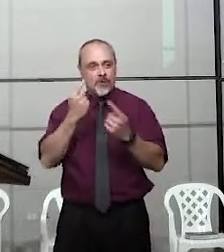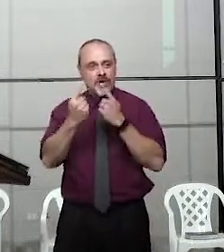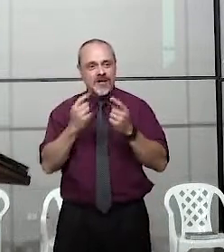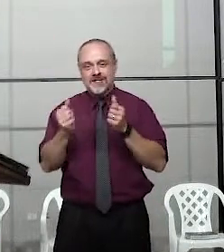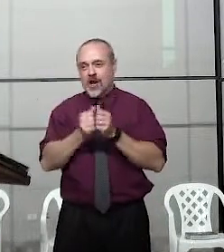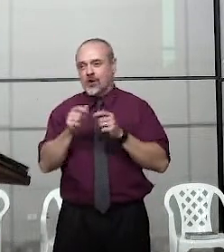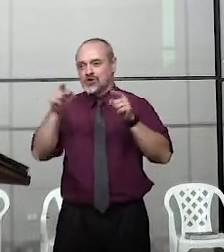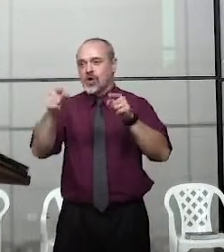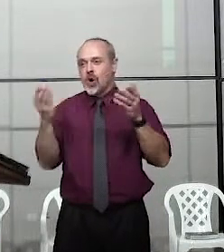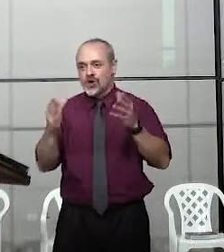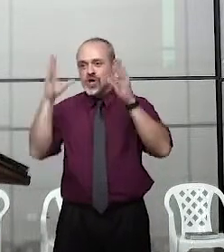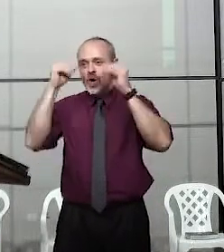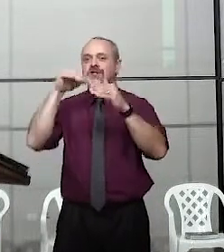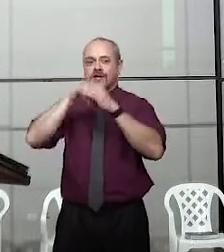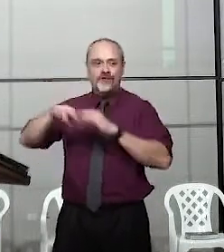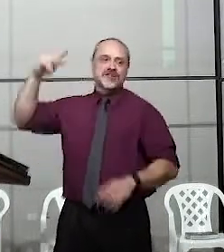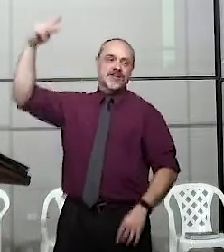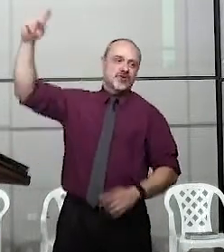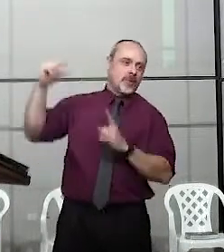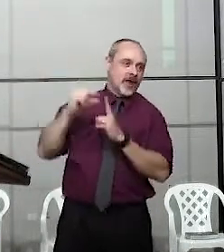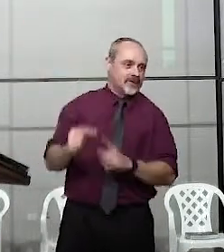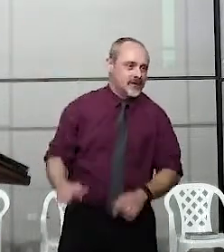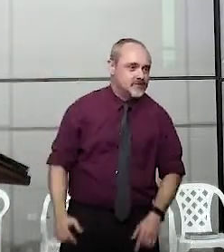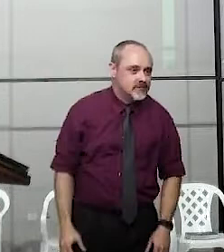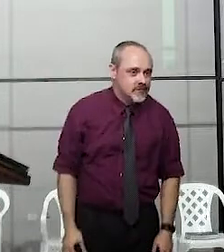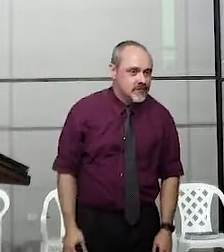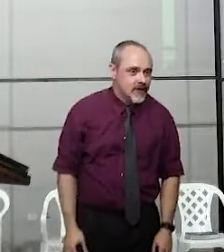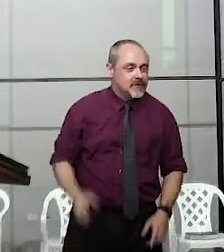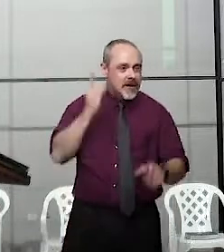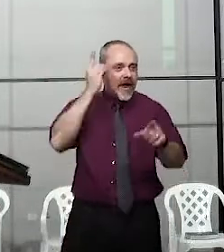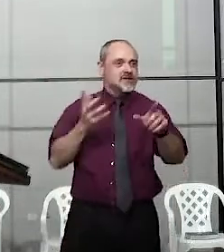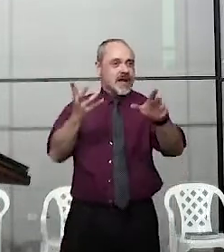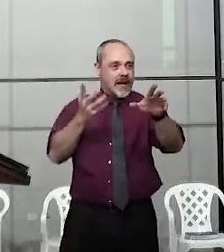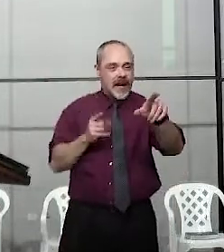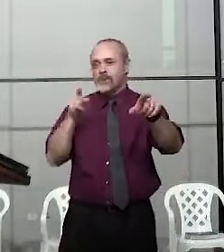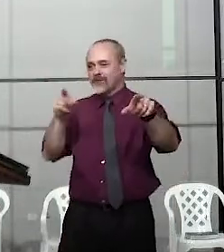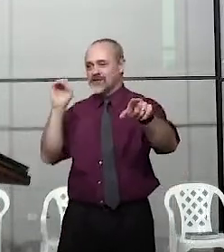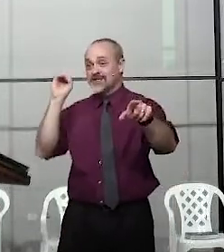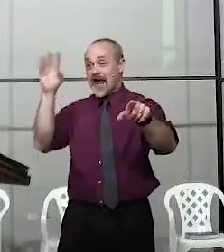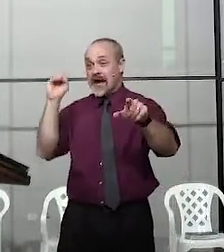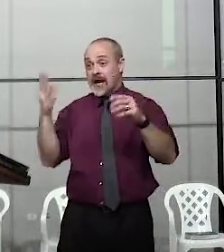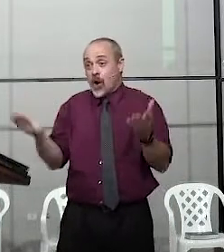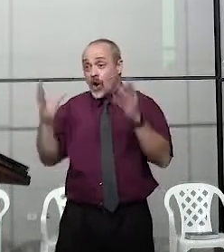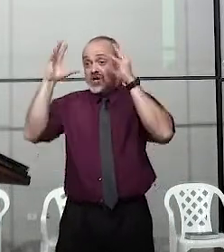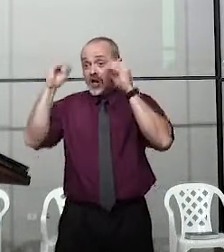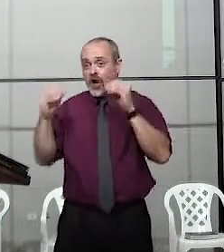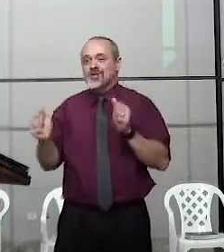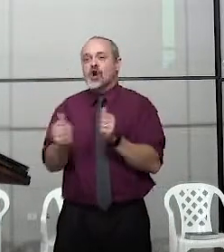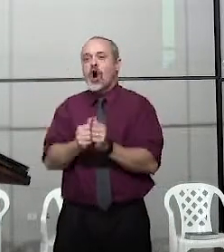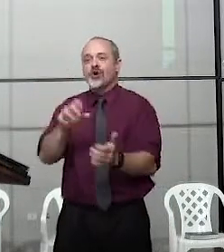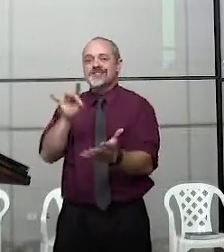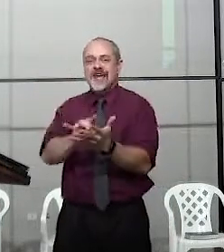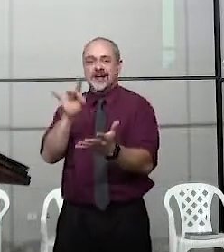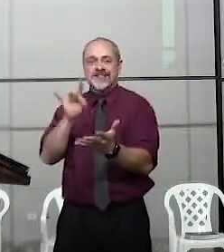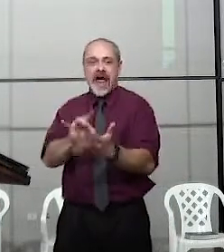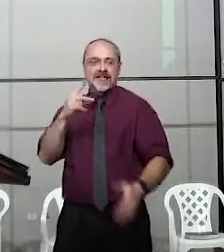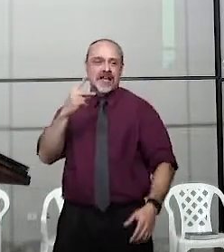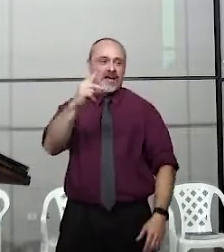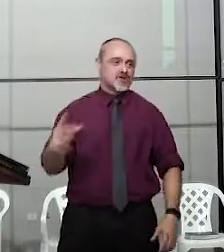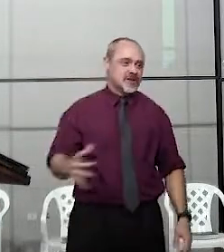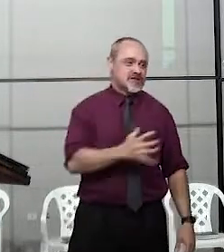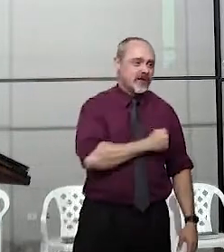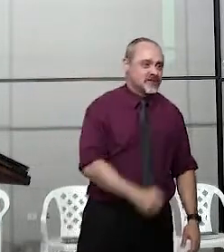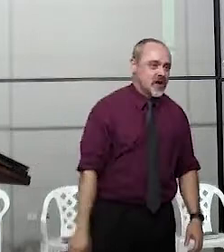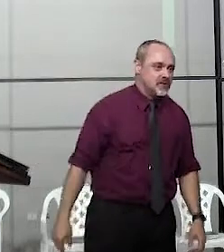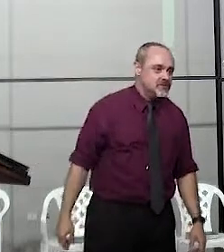fazer comunicação contigo hoje à noite através da sua palavra. Deus está querendo para você sair hoje à noite com certeza